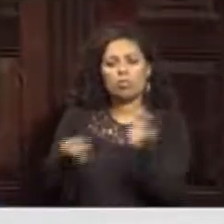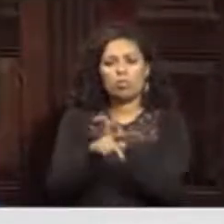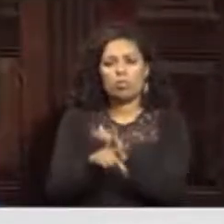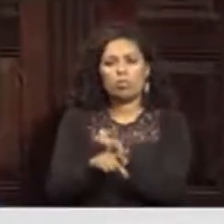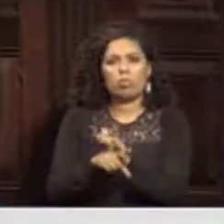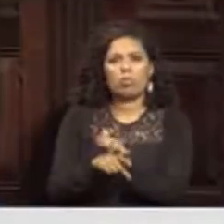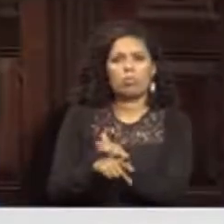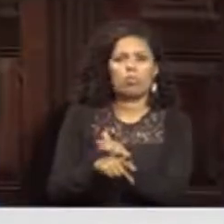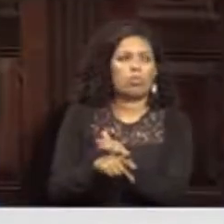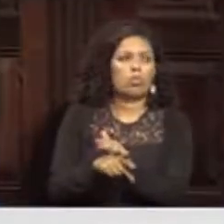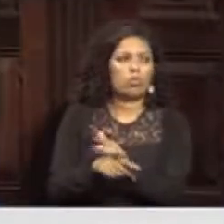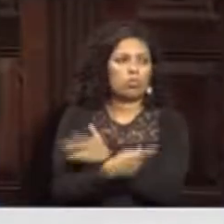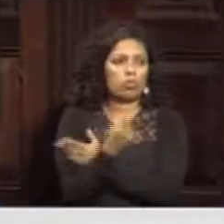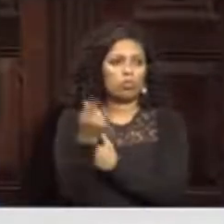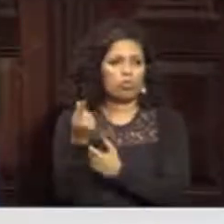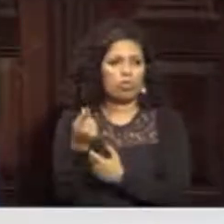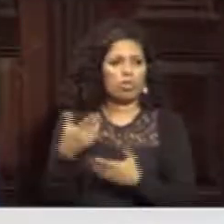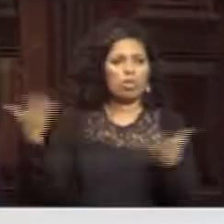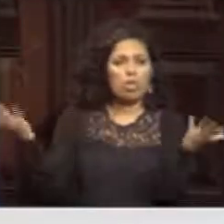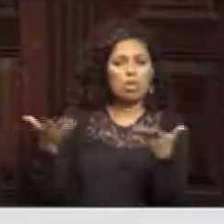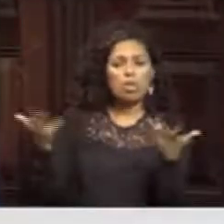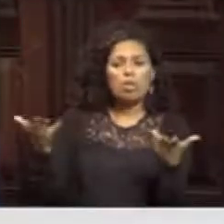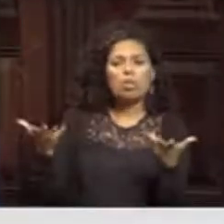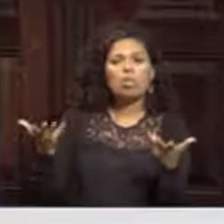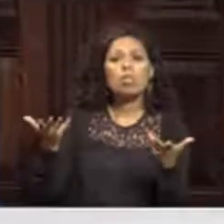queria agora